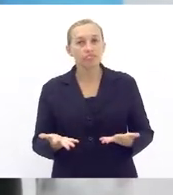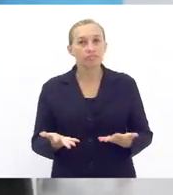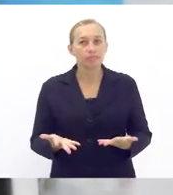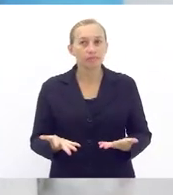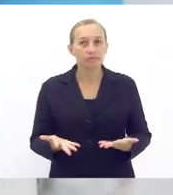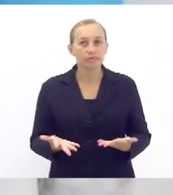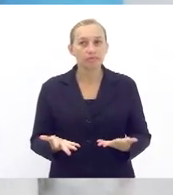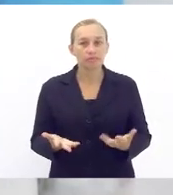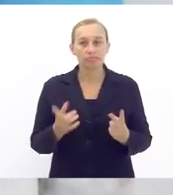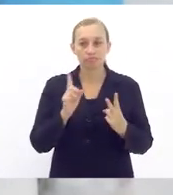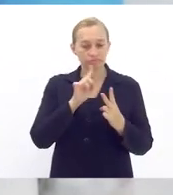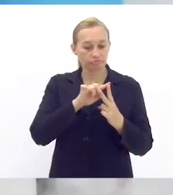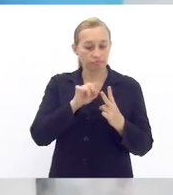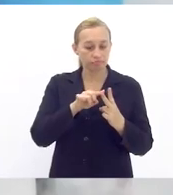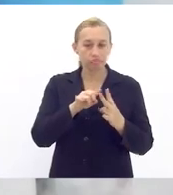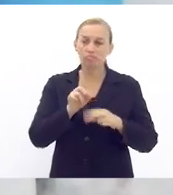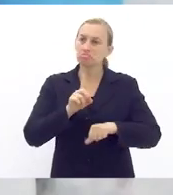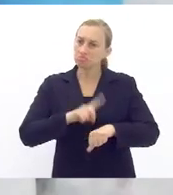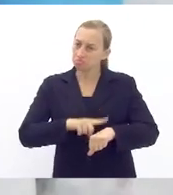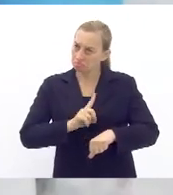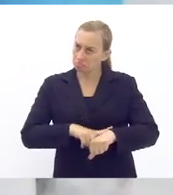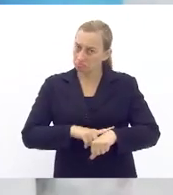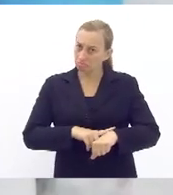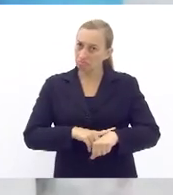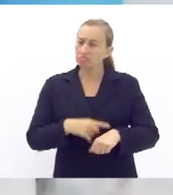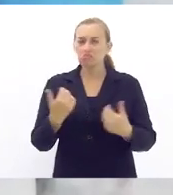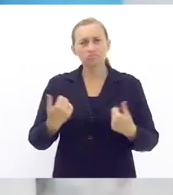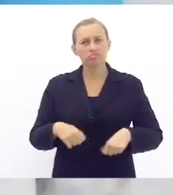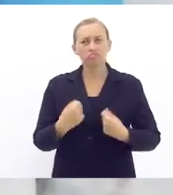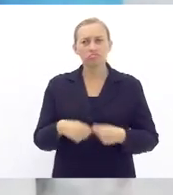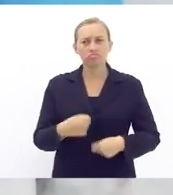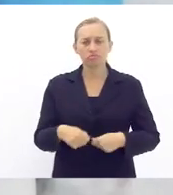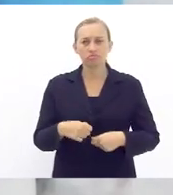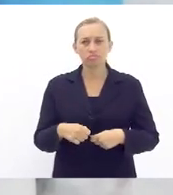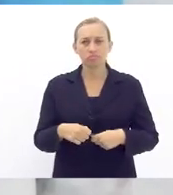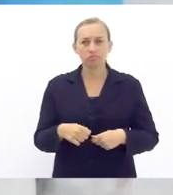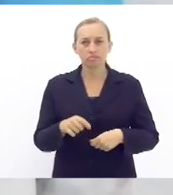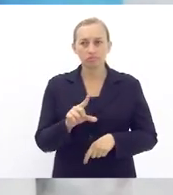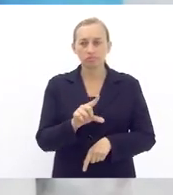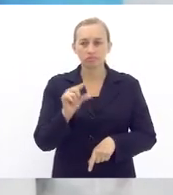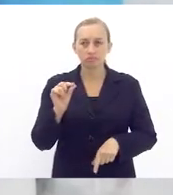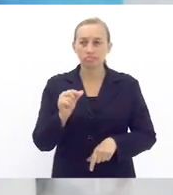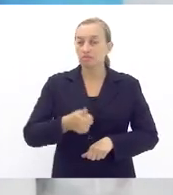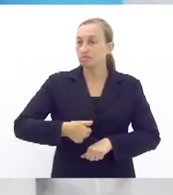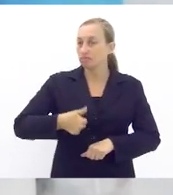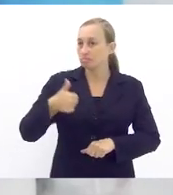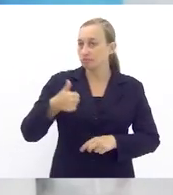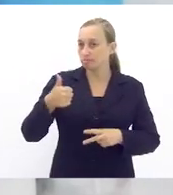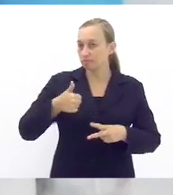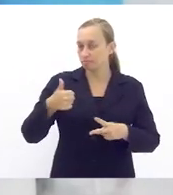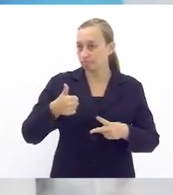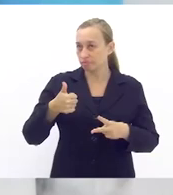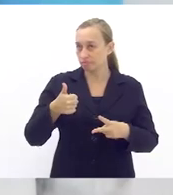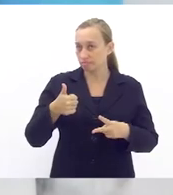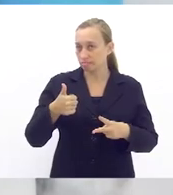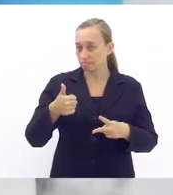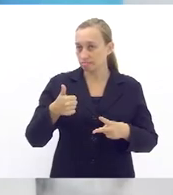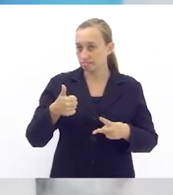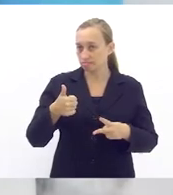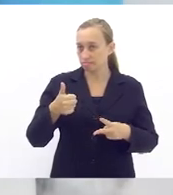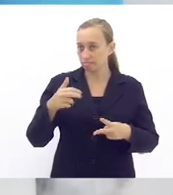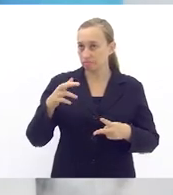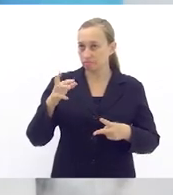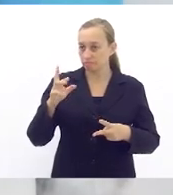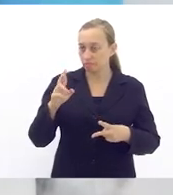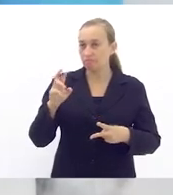eram dois momentos que a gente precisaria definir o primeiro a relocação de fato para que a gente não